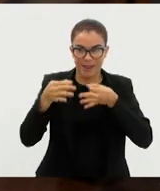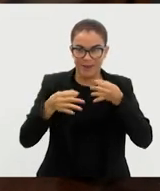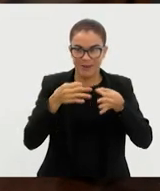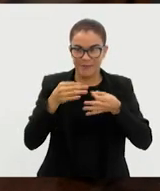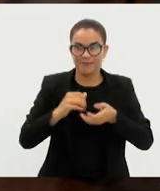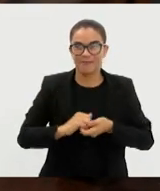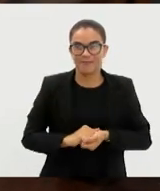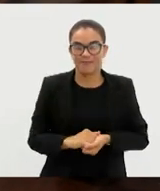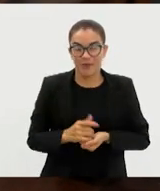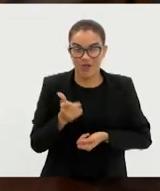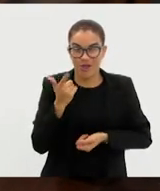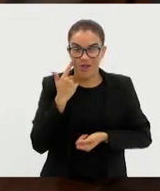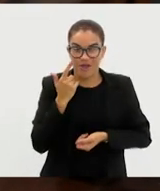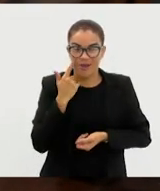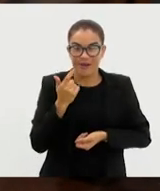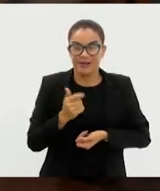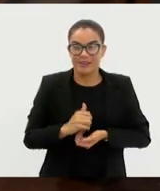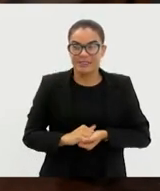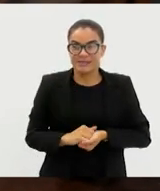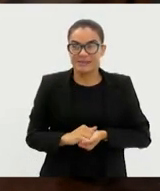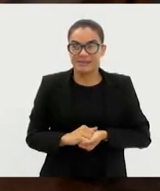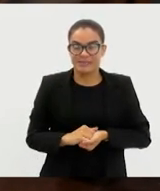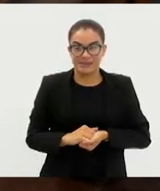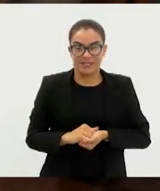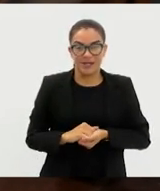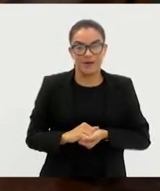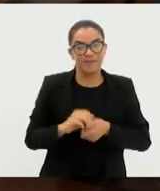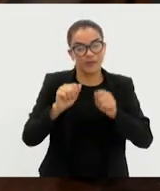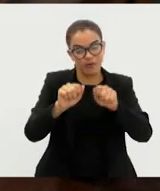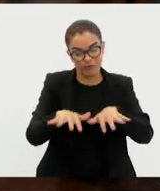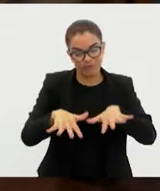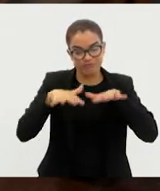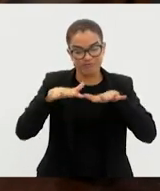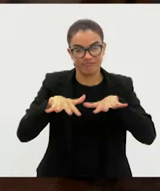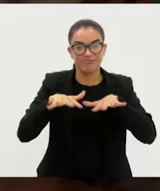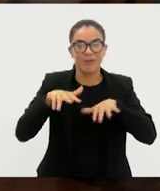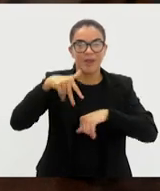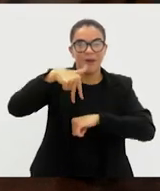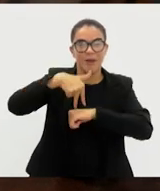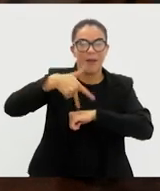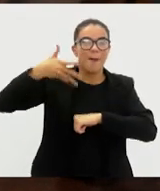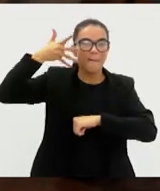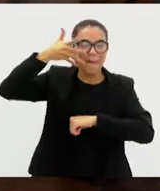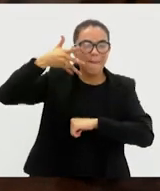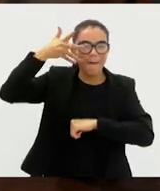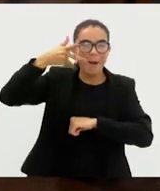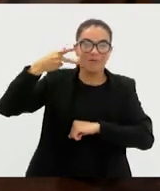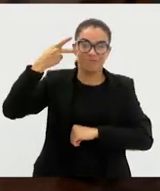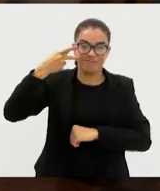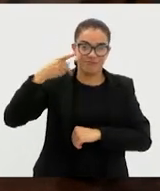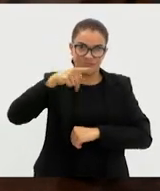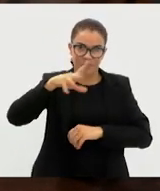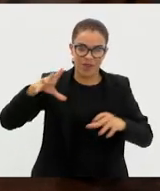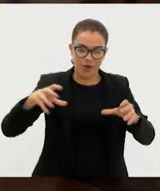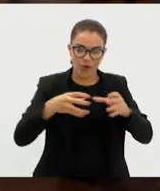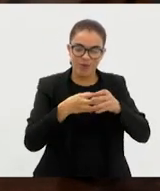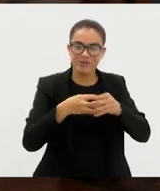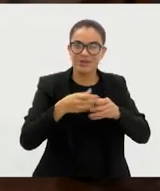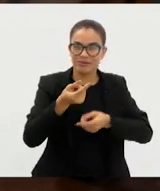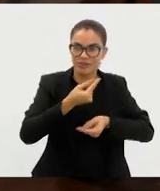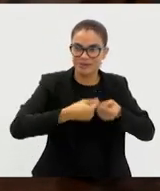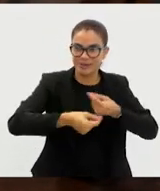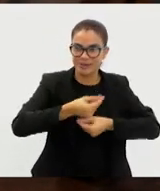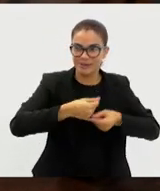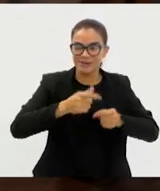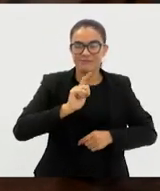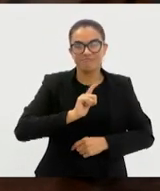Olha só. O Parlamento Fluminense, Vossa Excelência, que é presidente da Comissão de Orçamento,